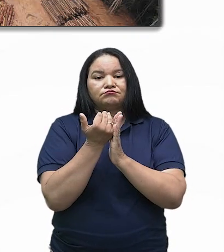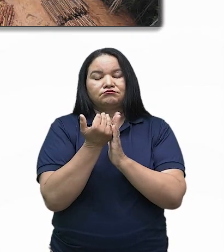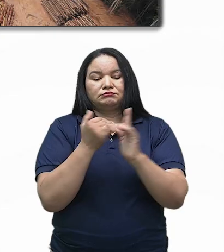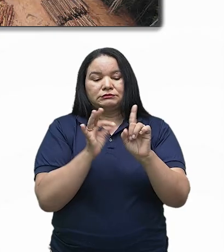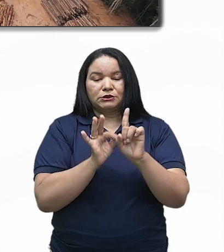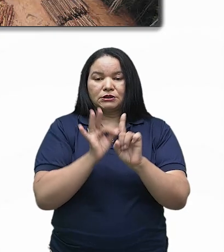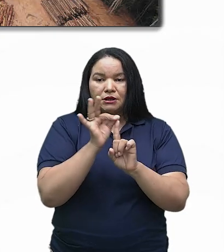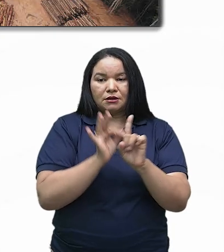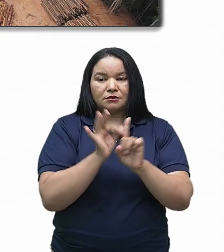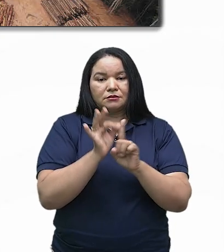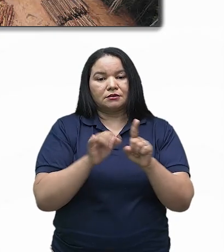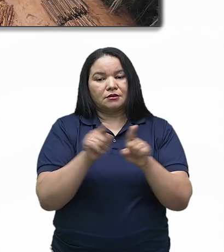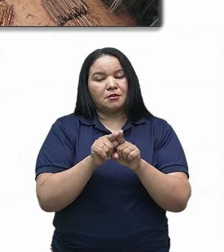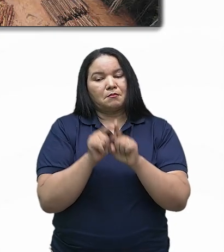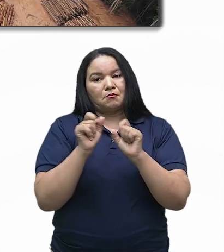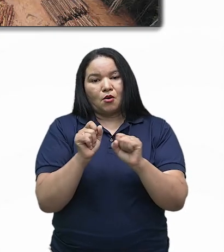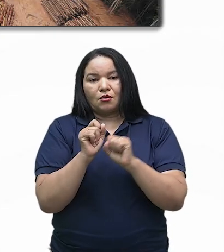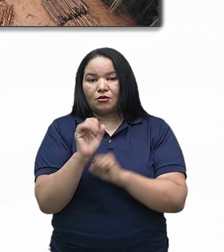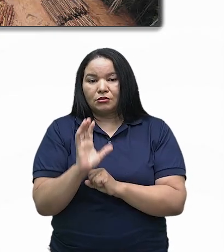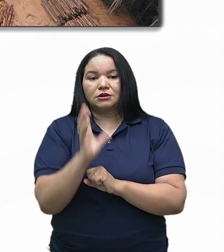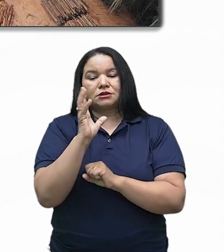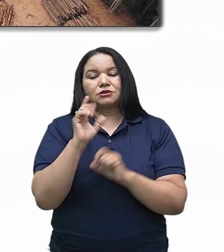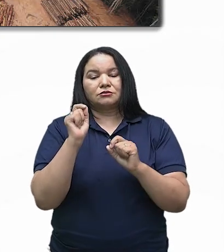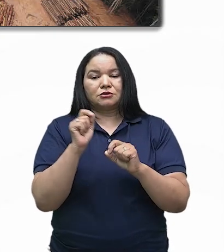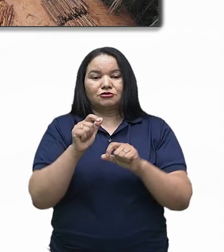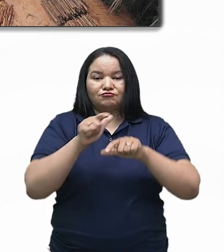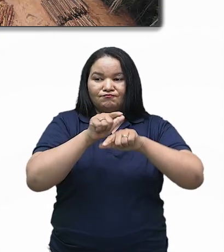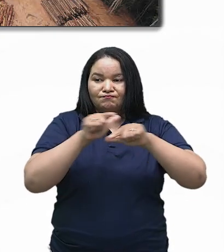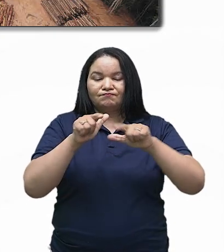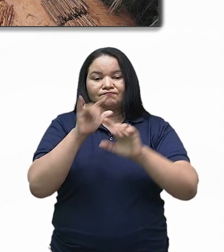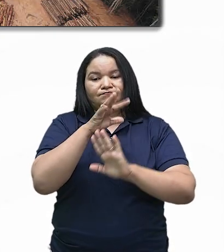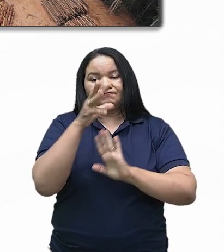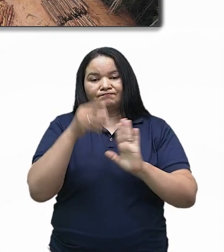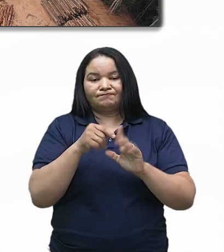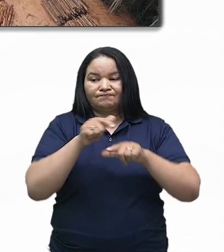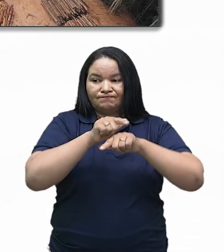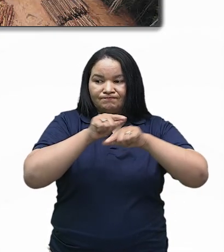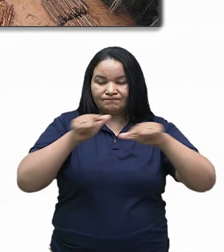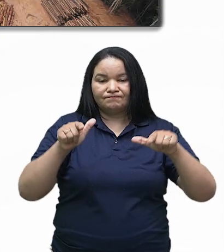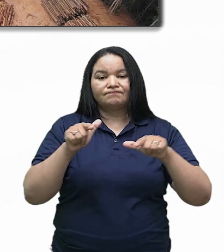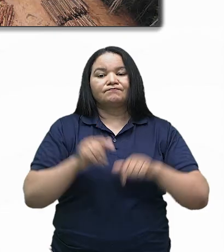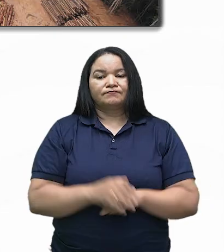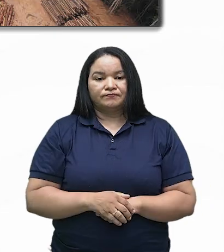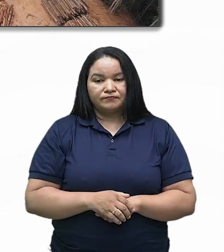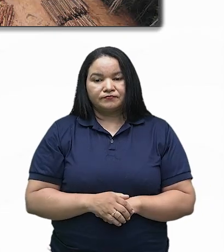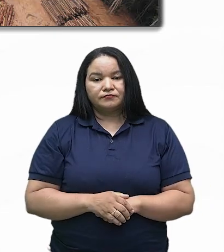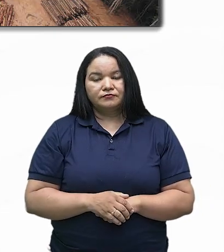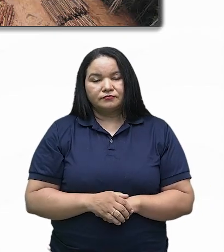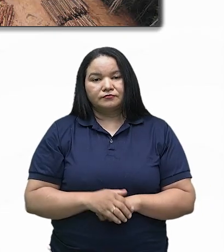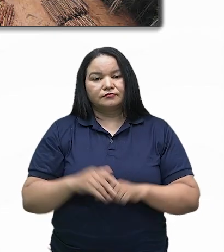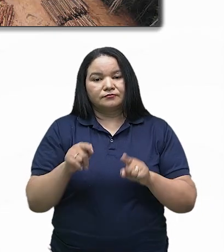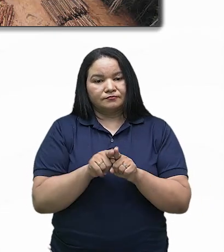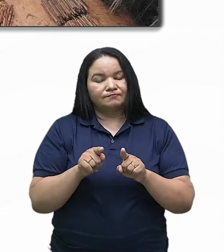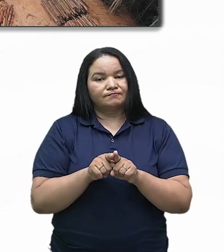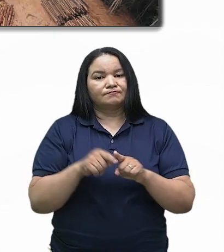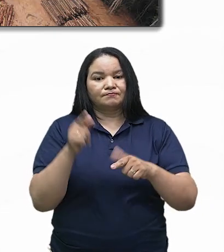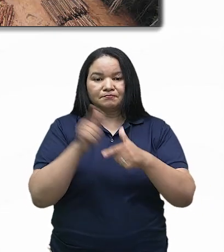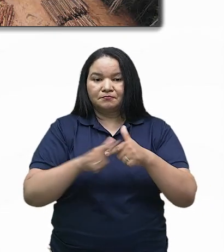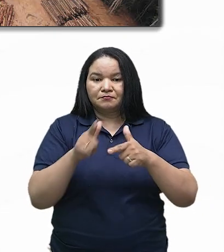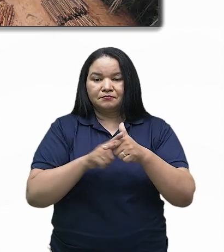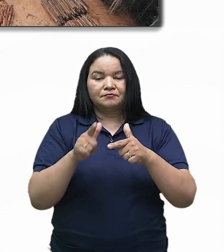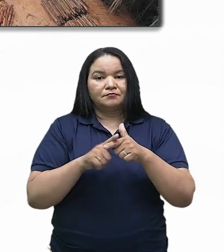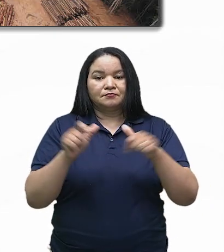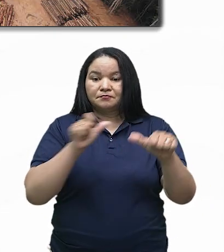calor, o que, por sua vez, pode culminar em uma savanização da Amazônia, ou seja, um quadro drástico